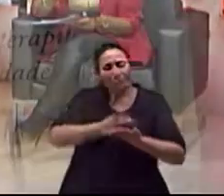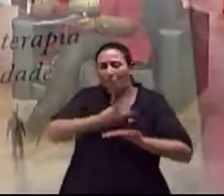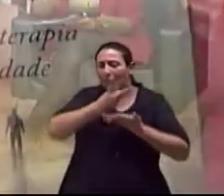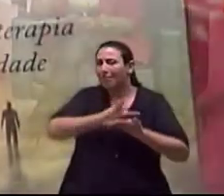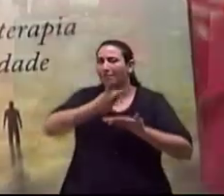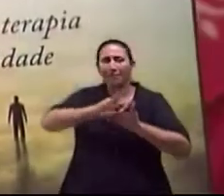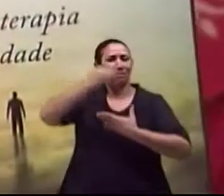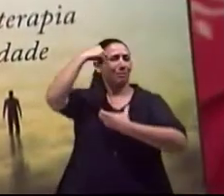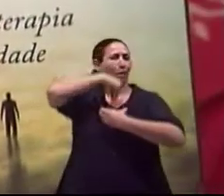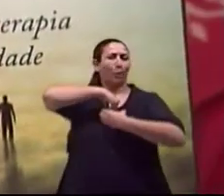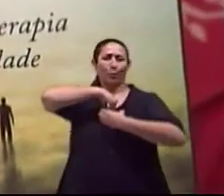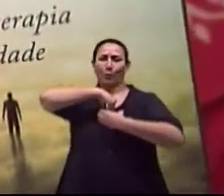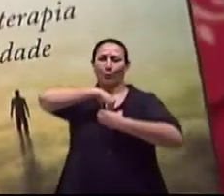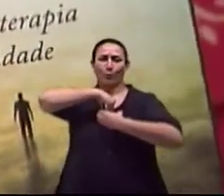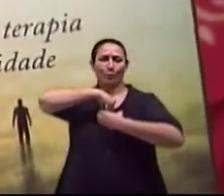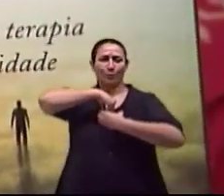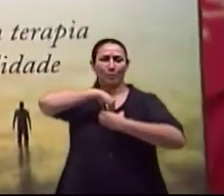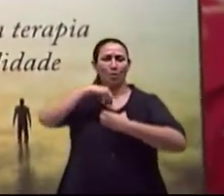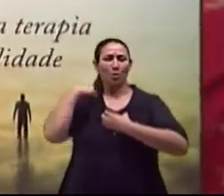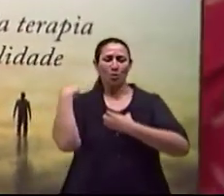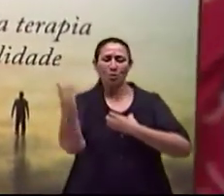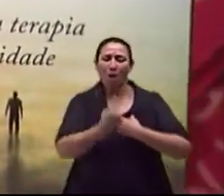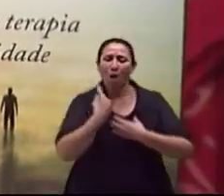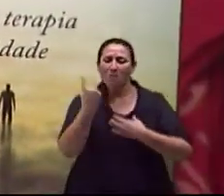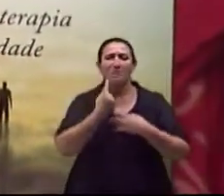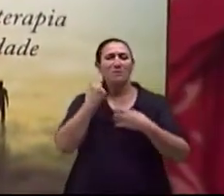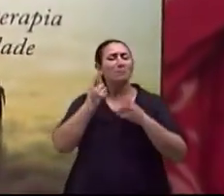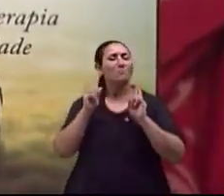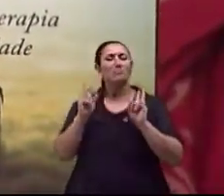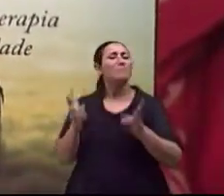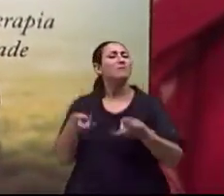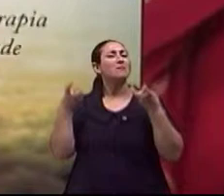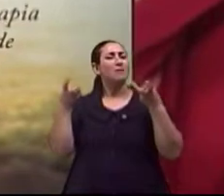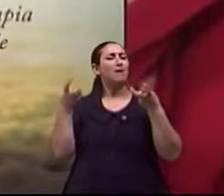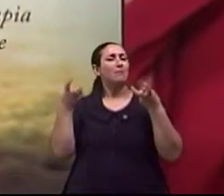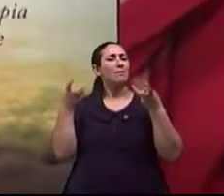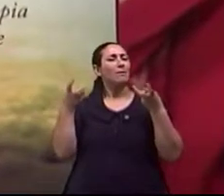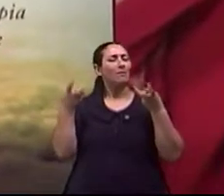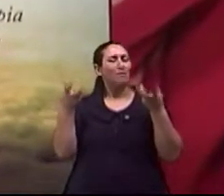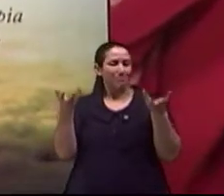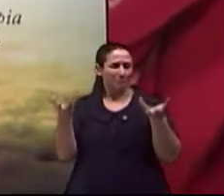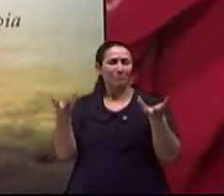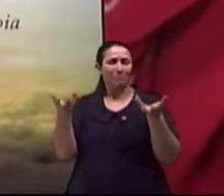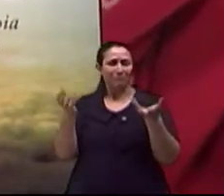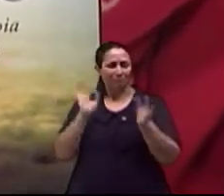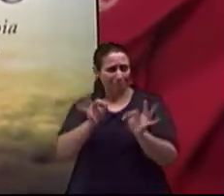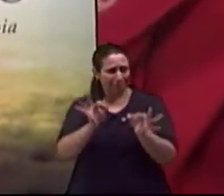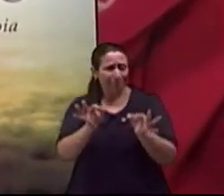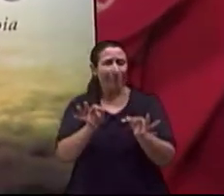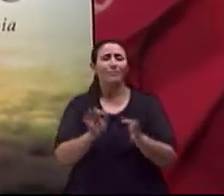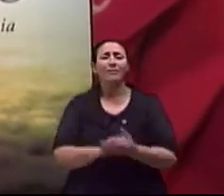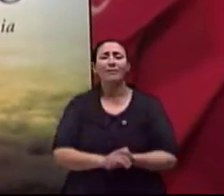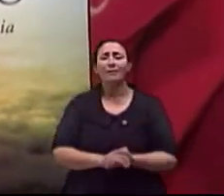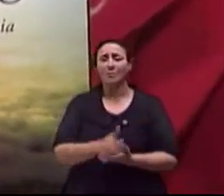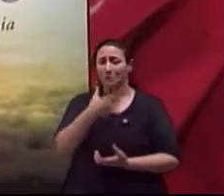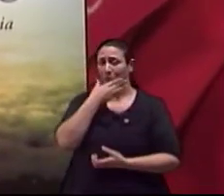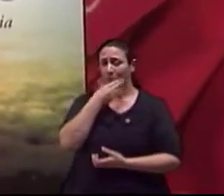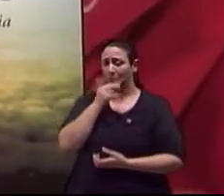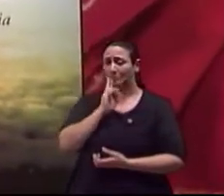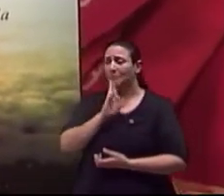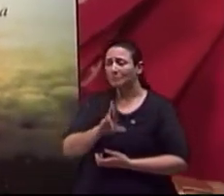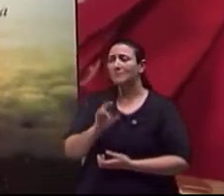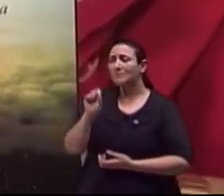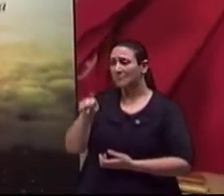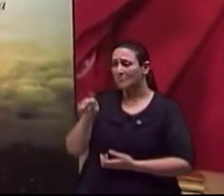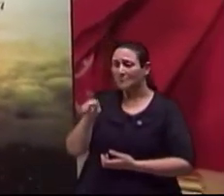nós mesmo sem a gente se dar conta a gente está trabalhando com isso é ou não é Iva exato nós o tempo inteiro estamos